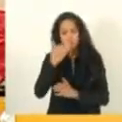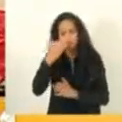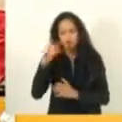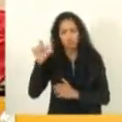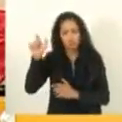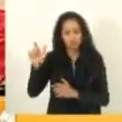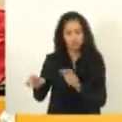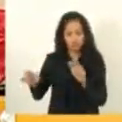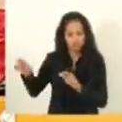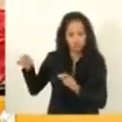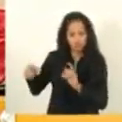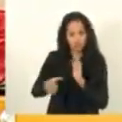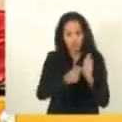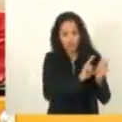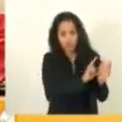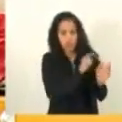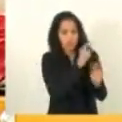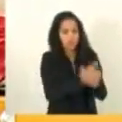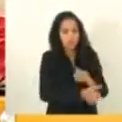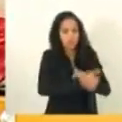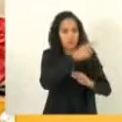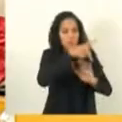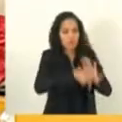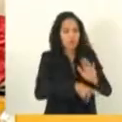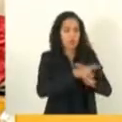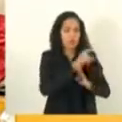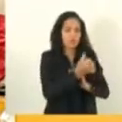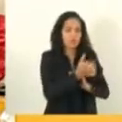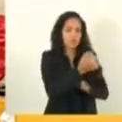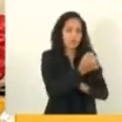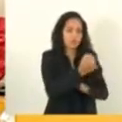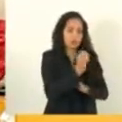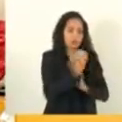o prazo anterior no primeiro projeto era de apenas 60 dias.